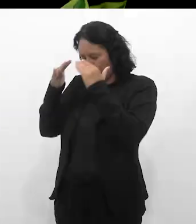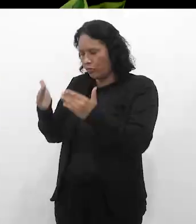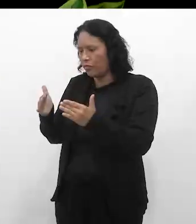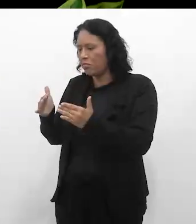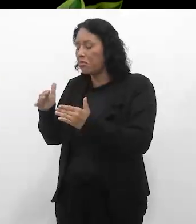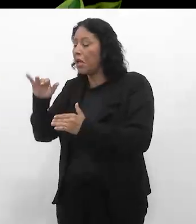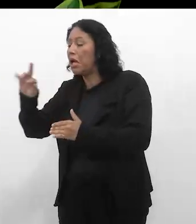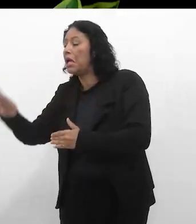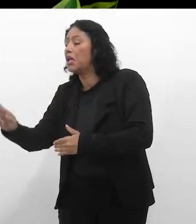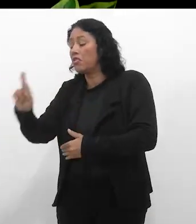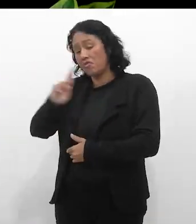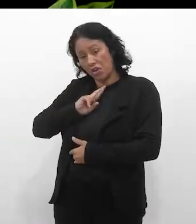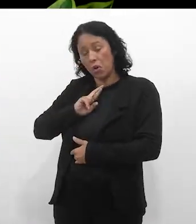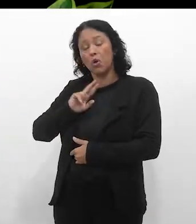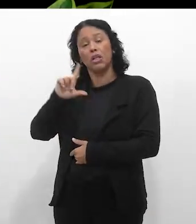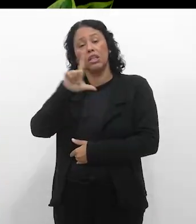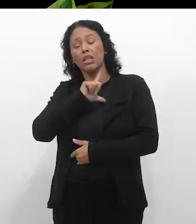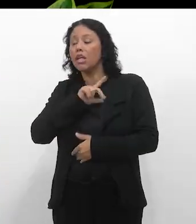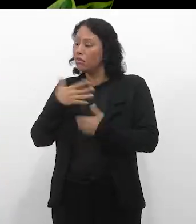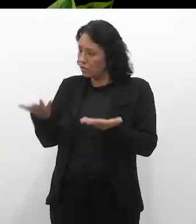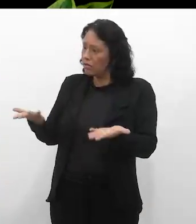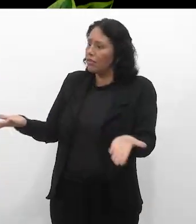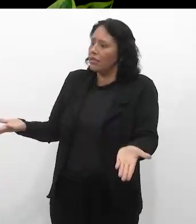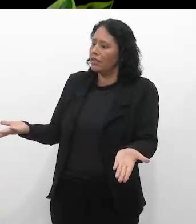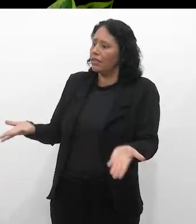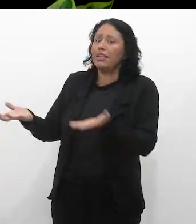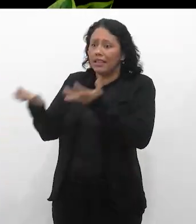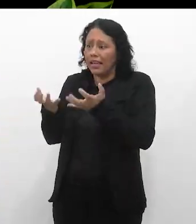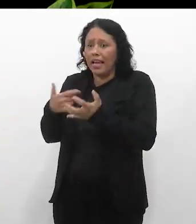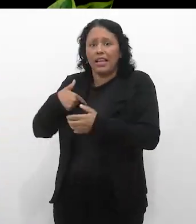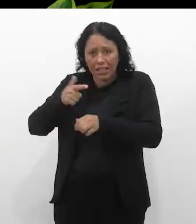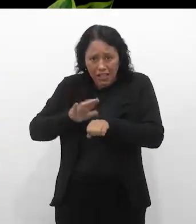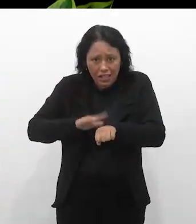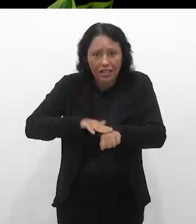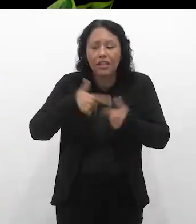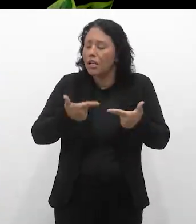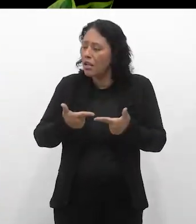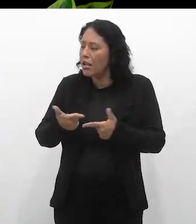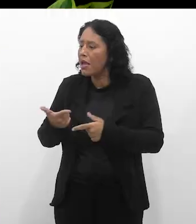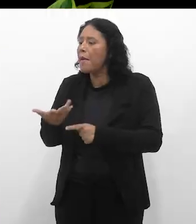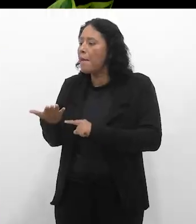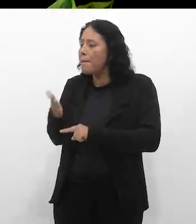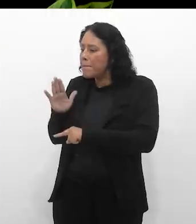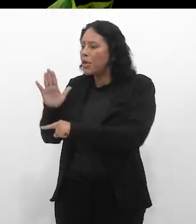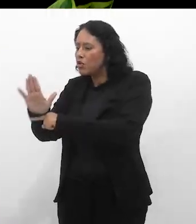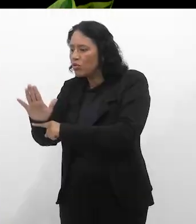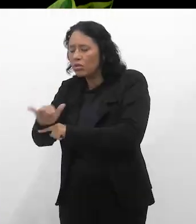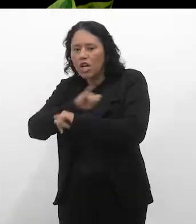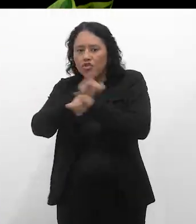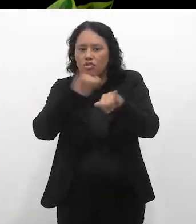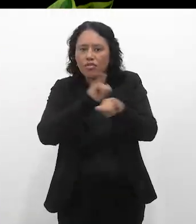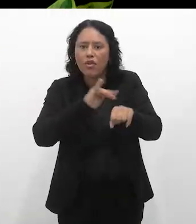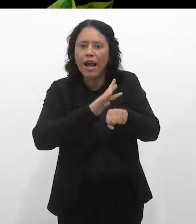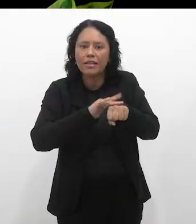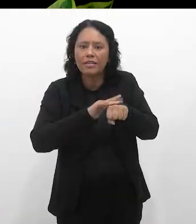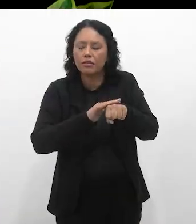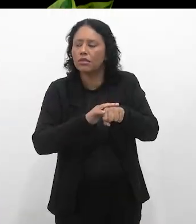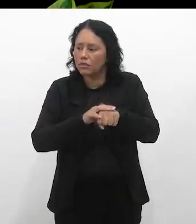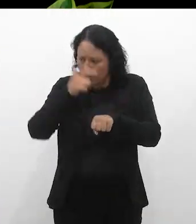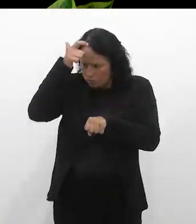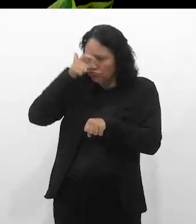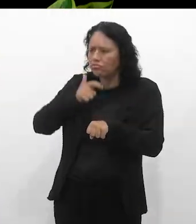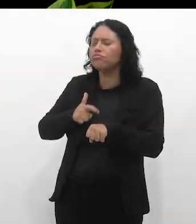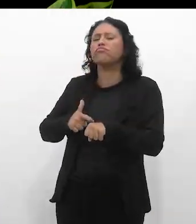equipe fizeram por mim? Aí ele falou, tem, minha filha. Eu falei, então eu só falo o que é. Aí ele me ajuda a divulgar essa doença. Eu